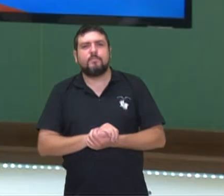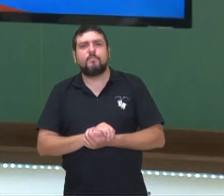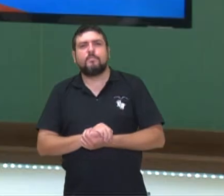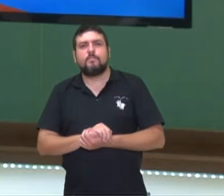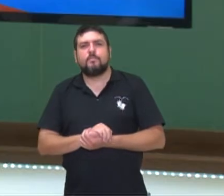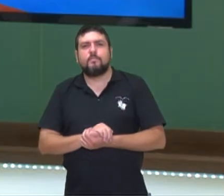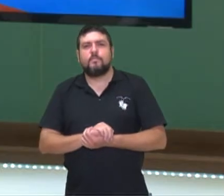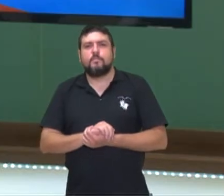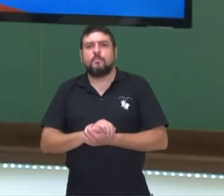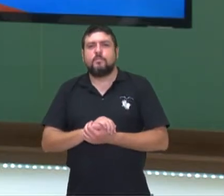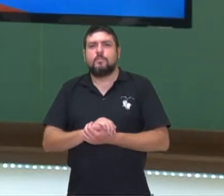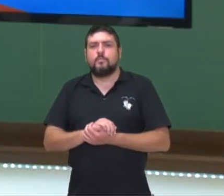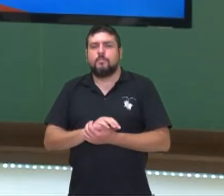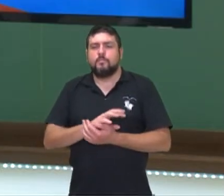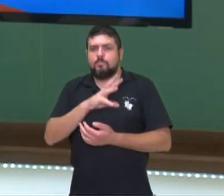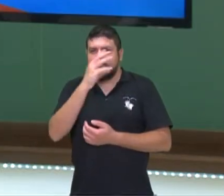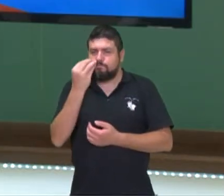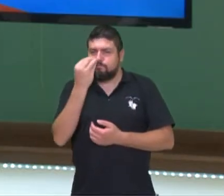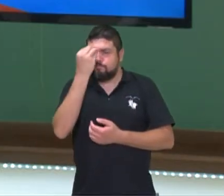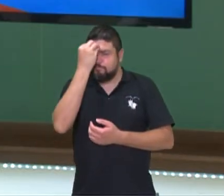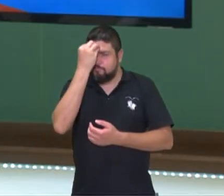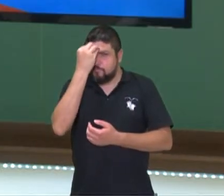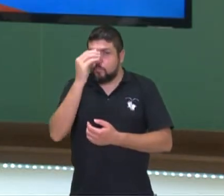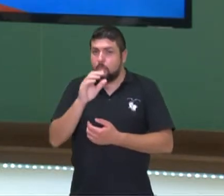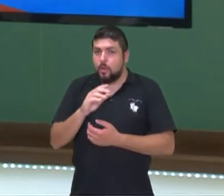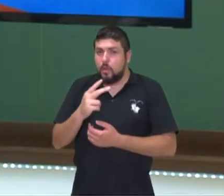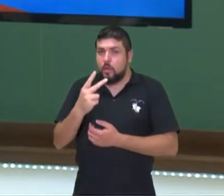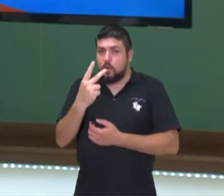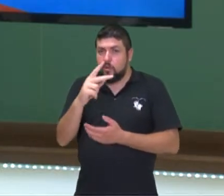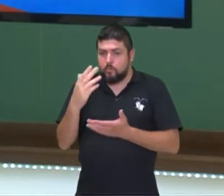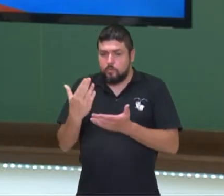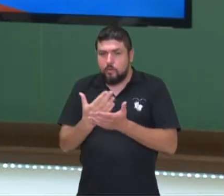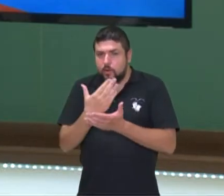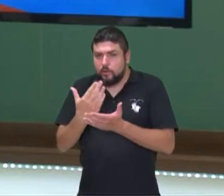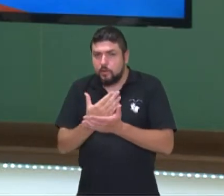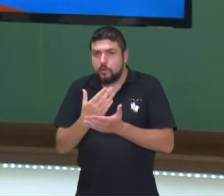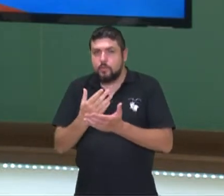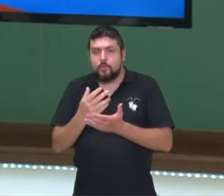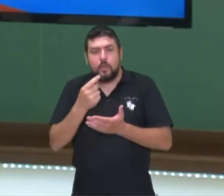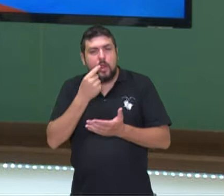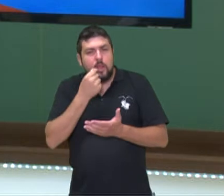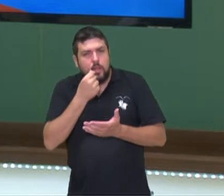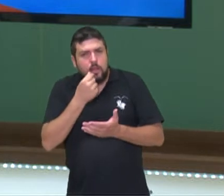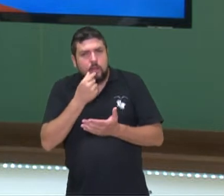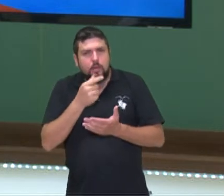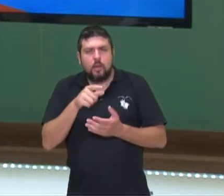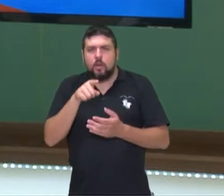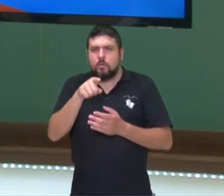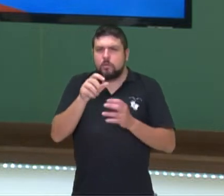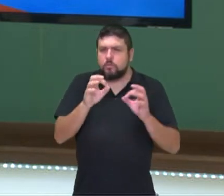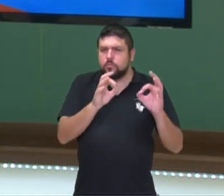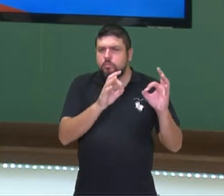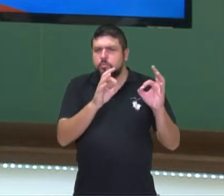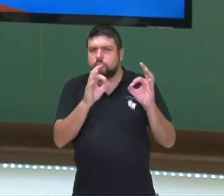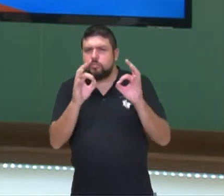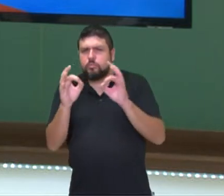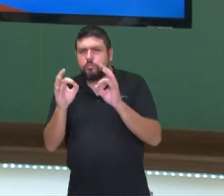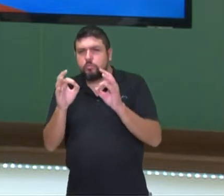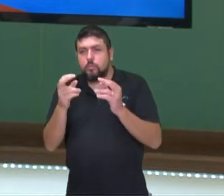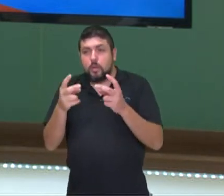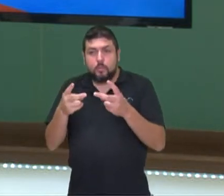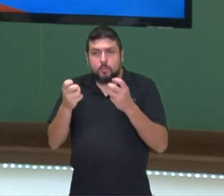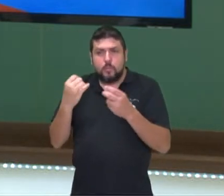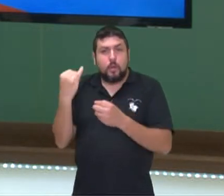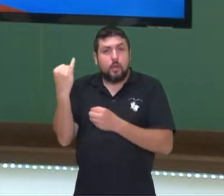Não esquece, pega seu caderno, lápis, caneta, anote as informações que você julgar importantes